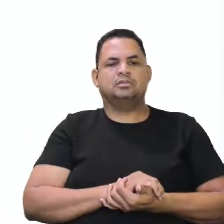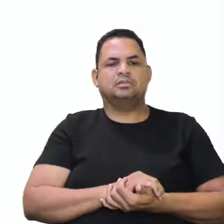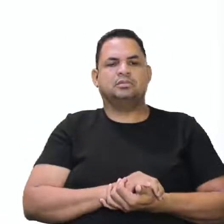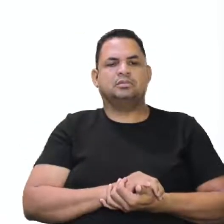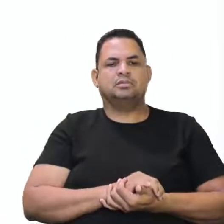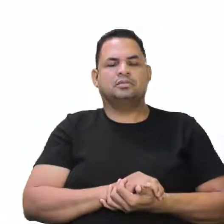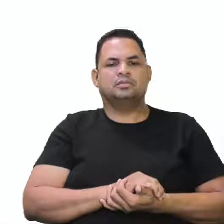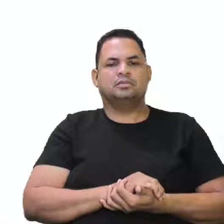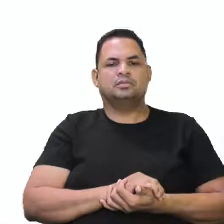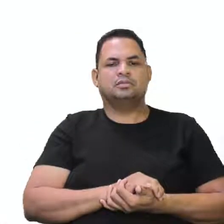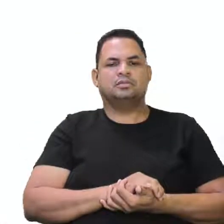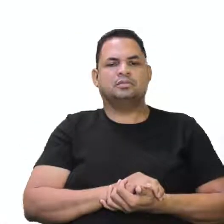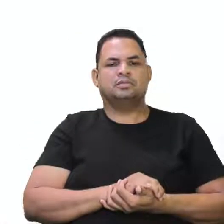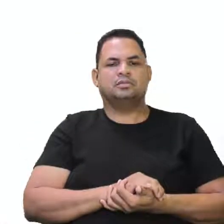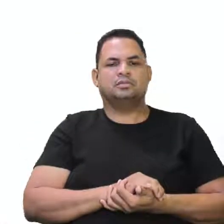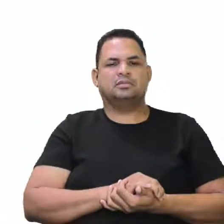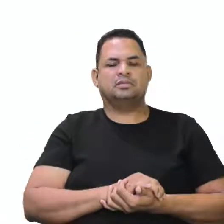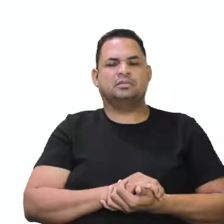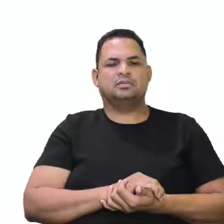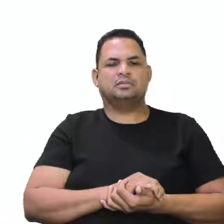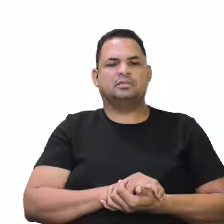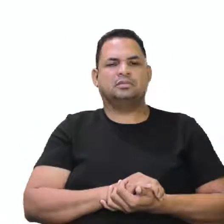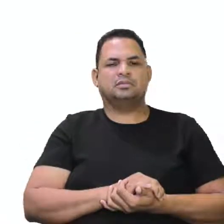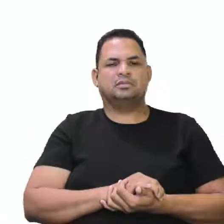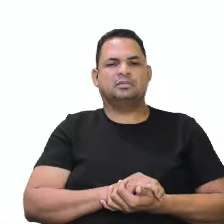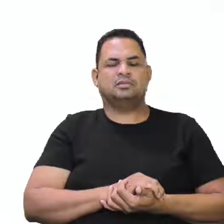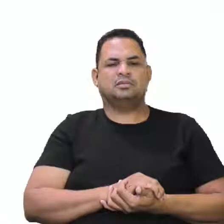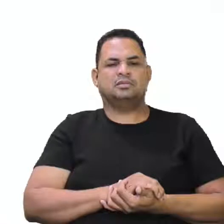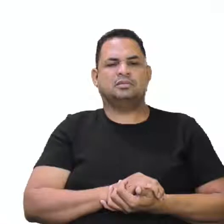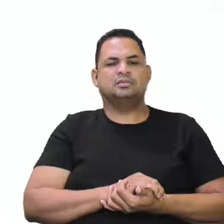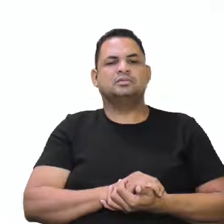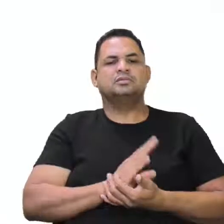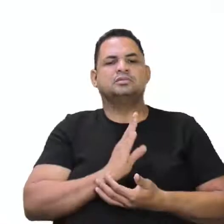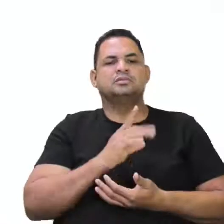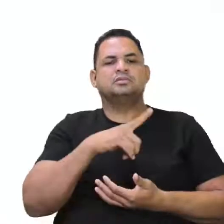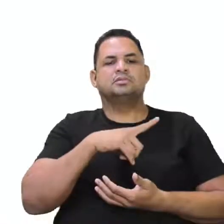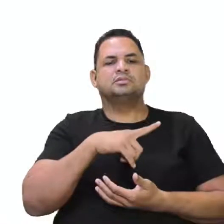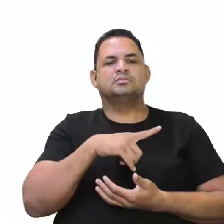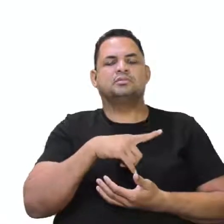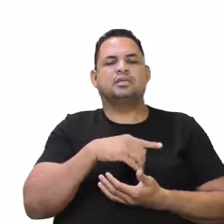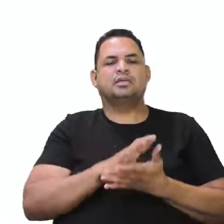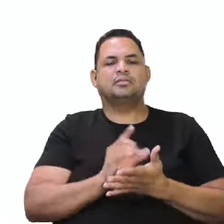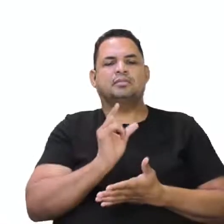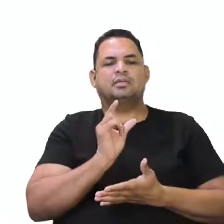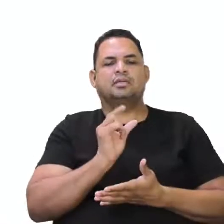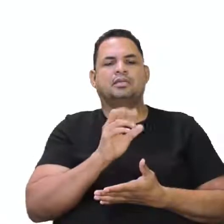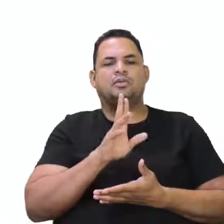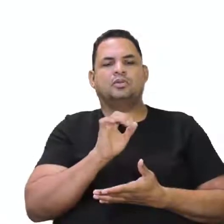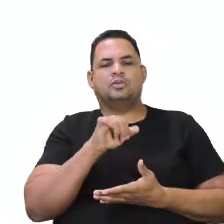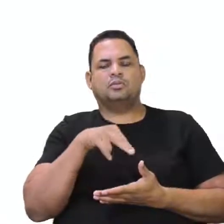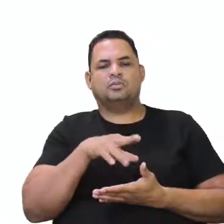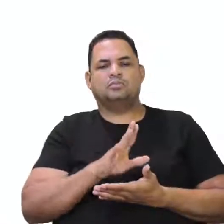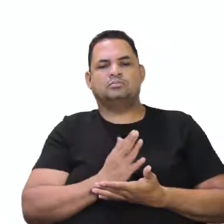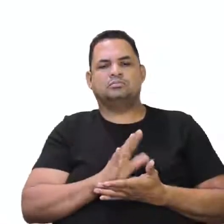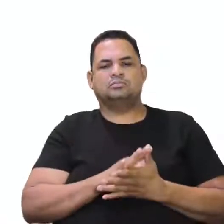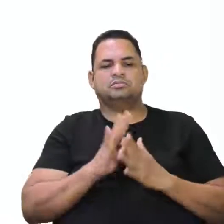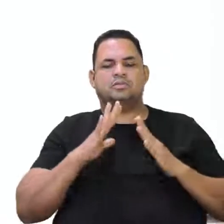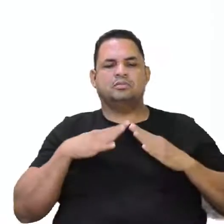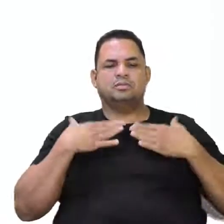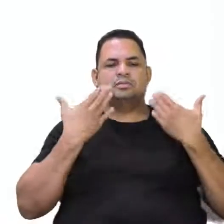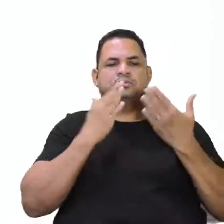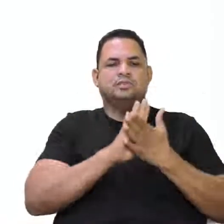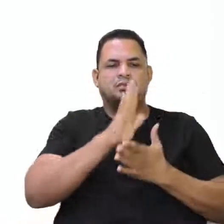son of which Roman goddess? Então, aí, você já tem a palavra Roman aqui, já indicando que isso poderia ser um